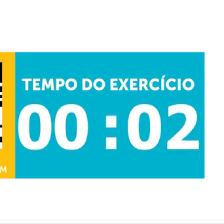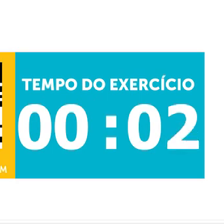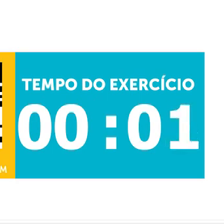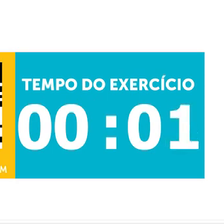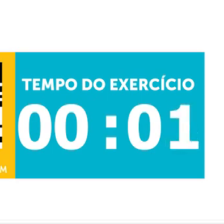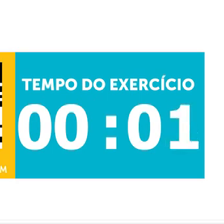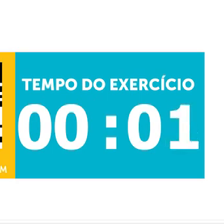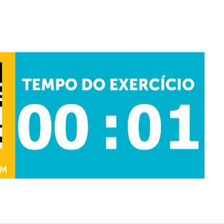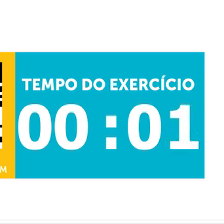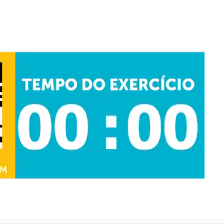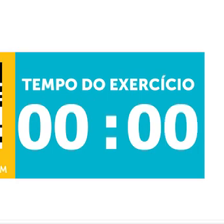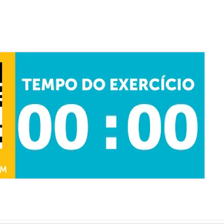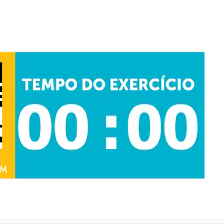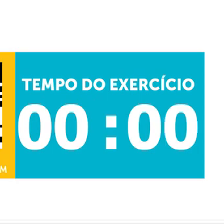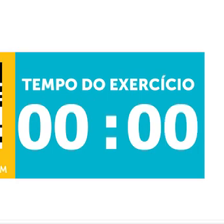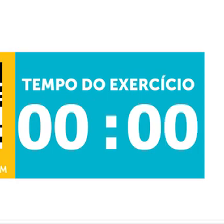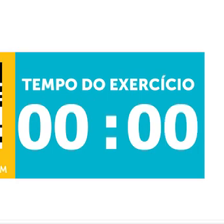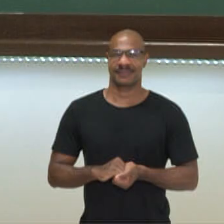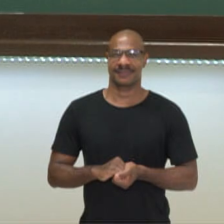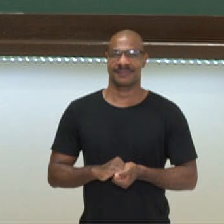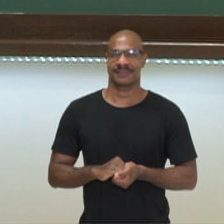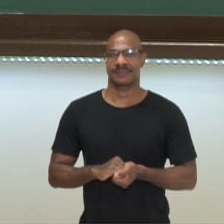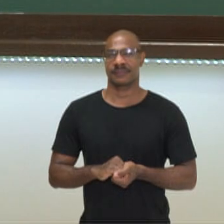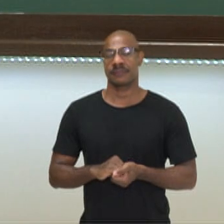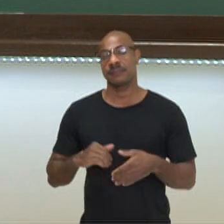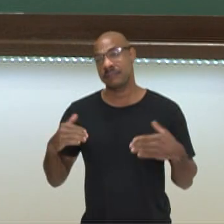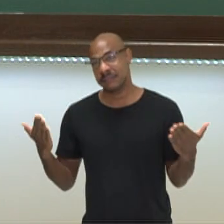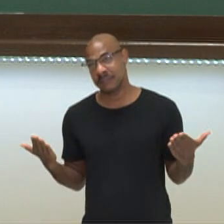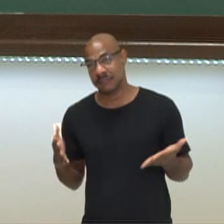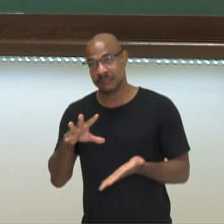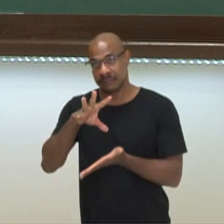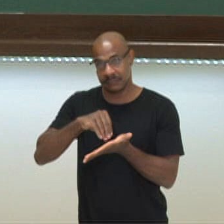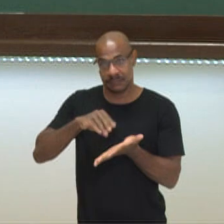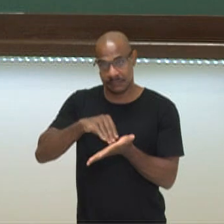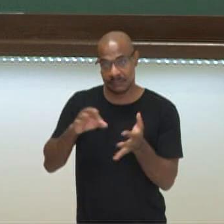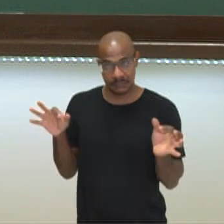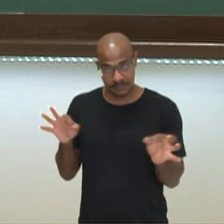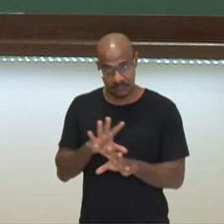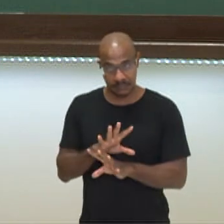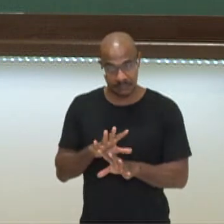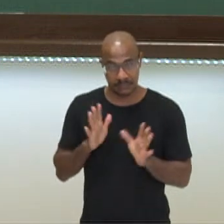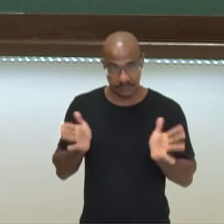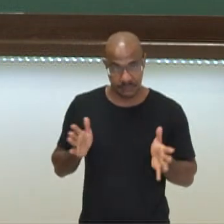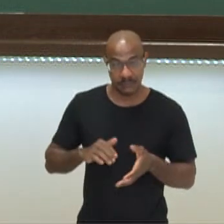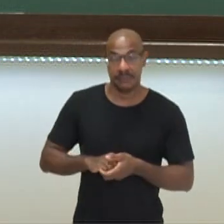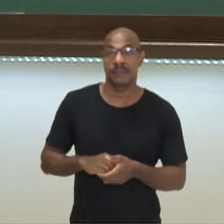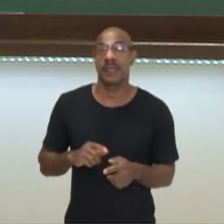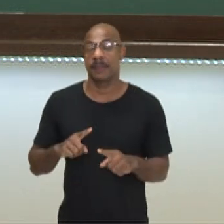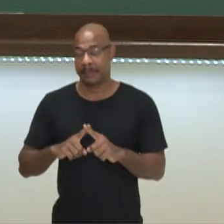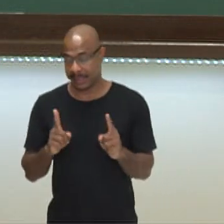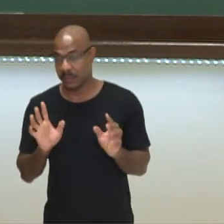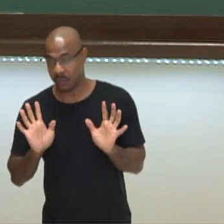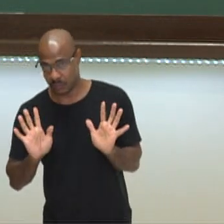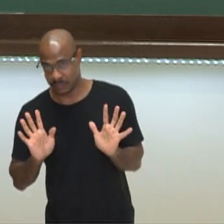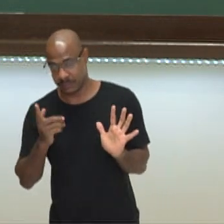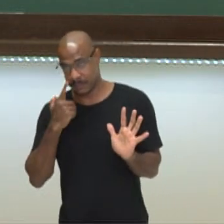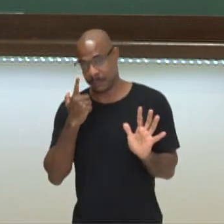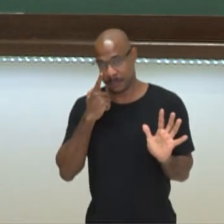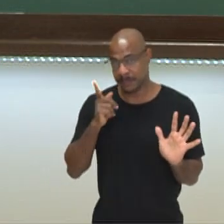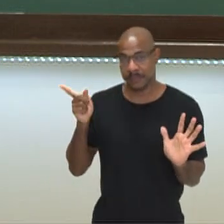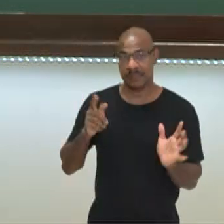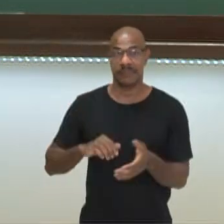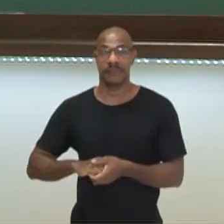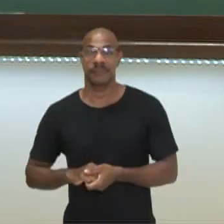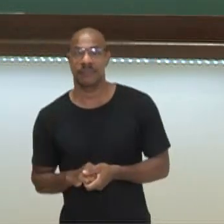E aí, copiar essa primeira parte? Só que assim, gente, a minha